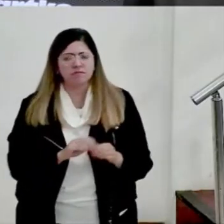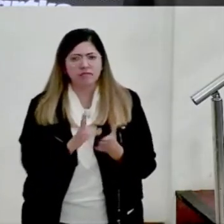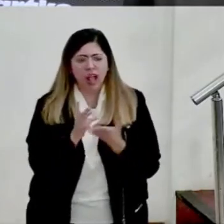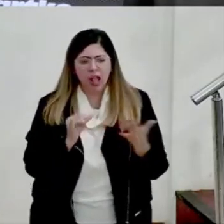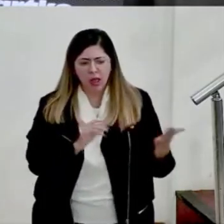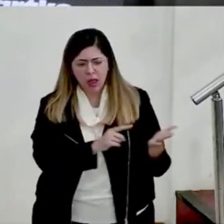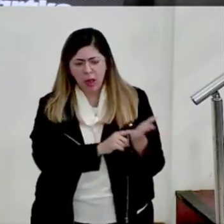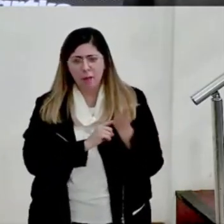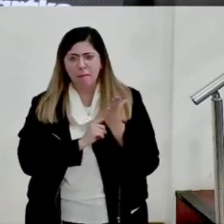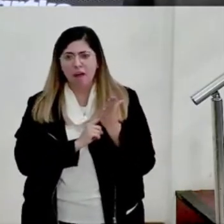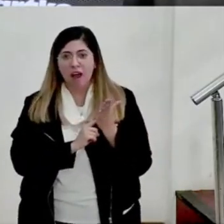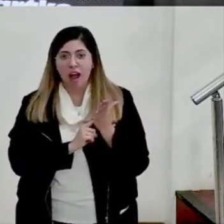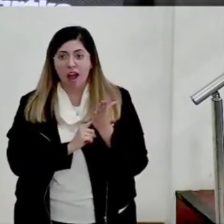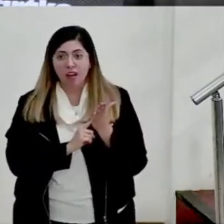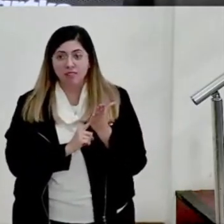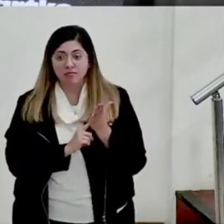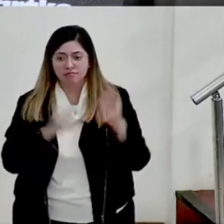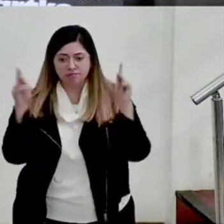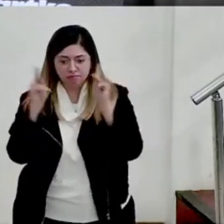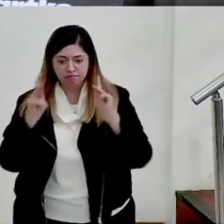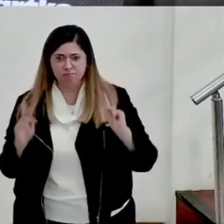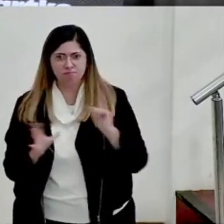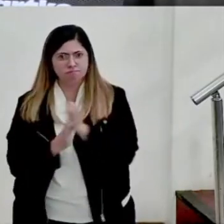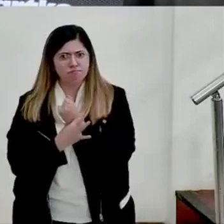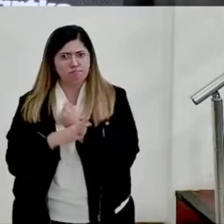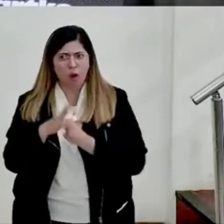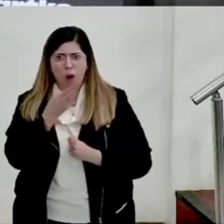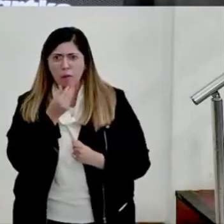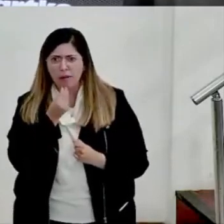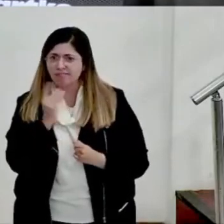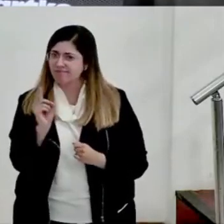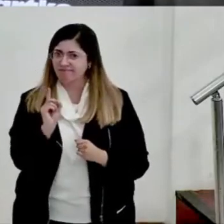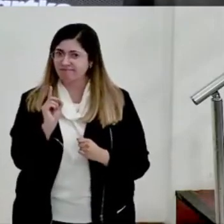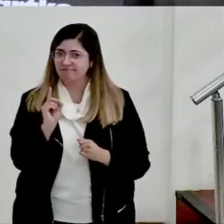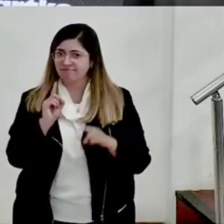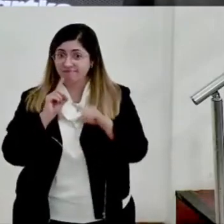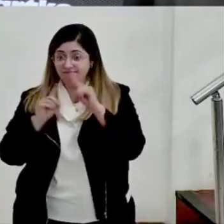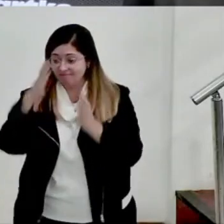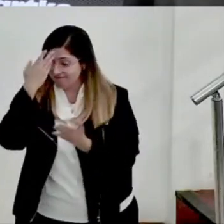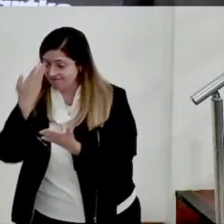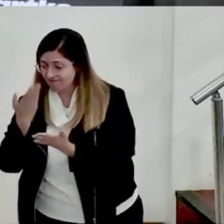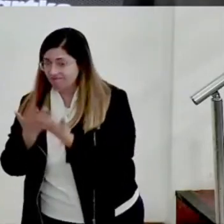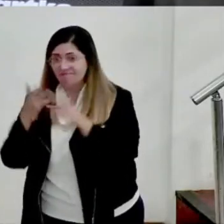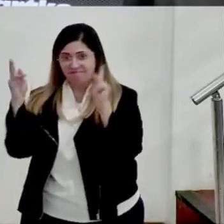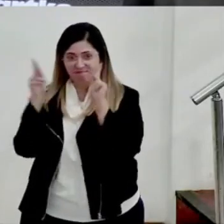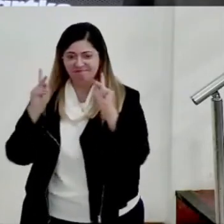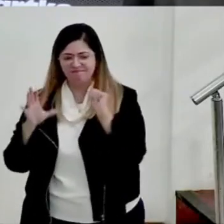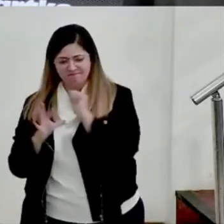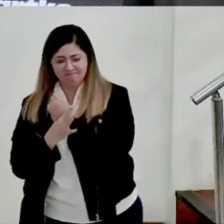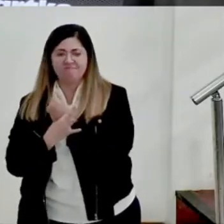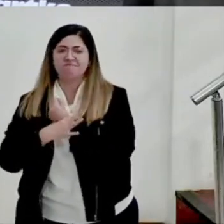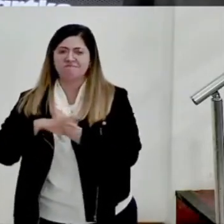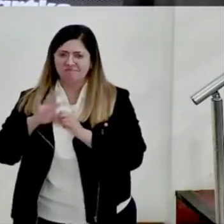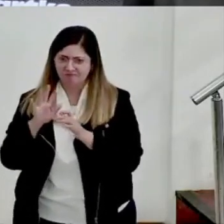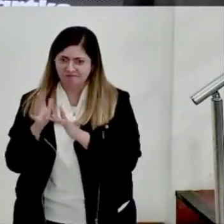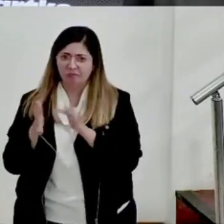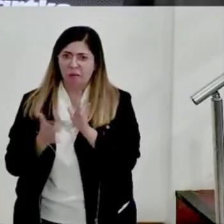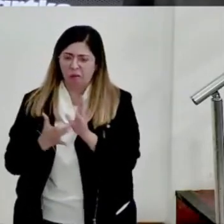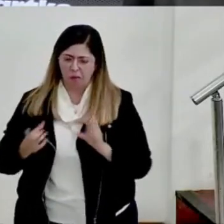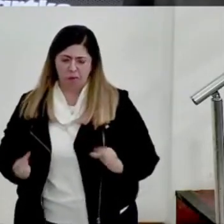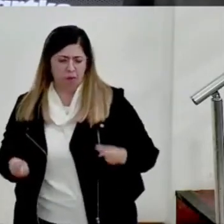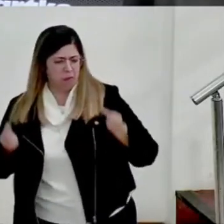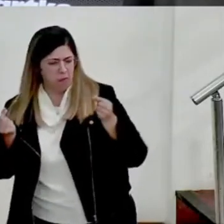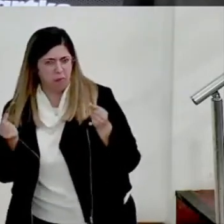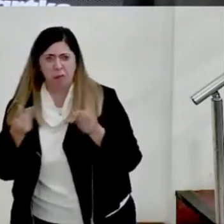não dependemos da paz e segurança do homem. Temos paz e segurança em Cristo. Com bens, sem bens.